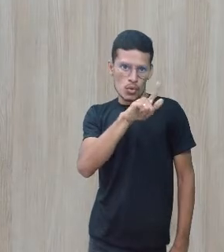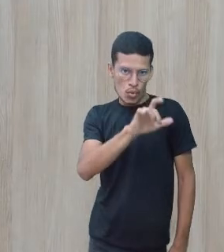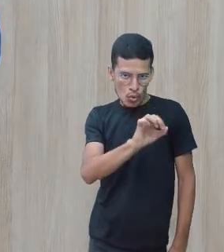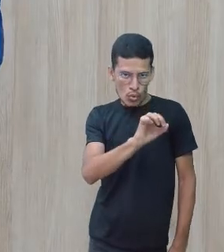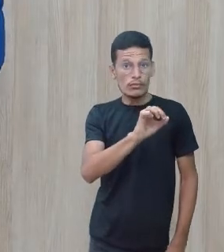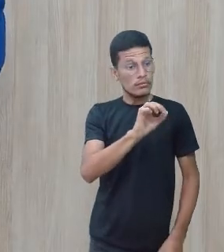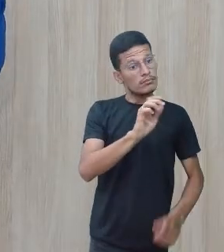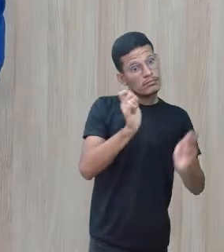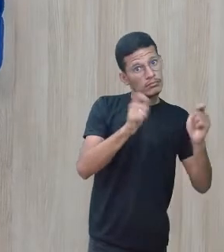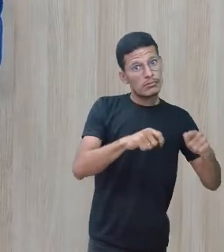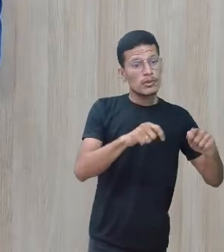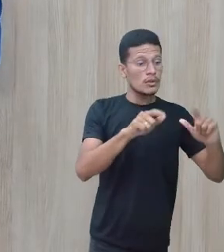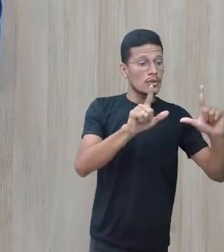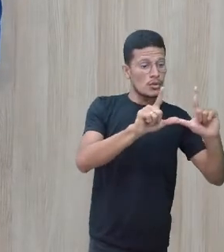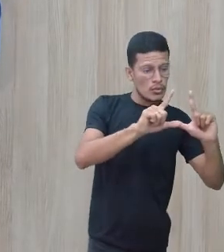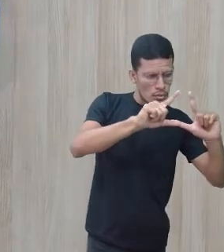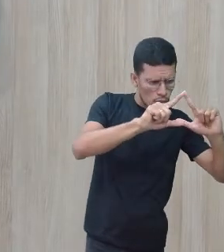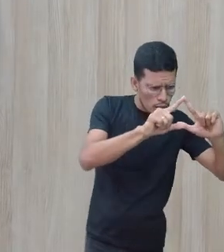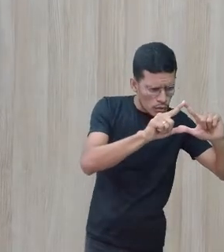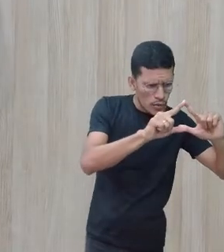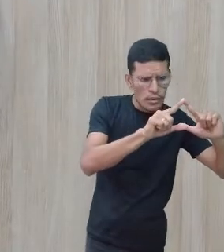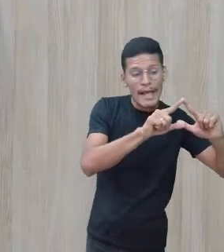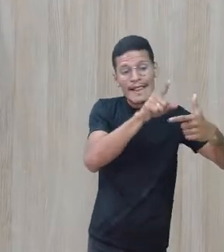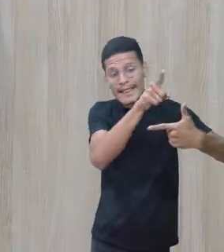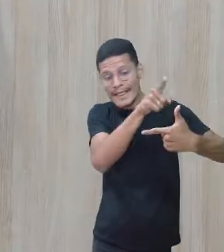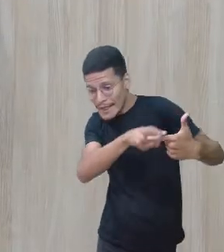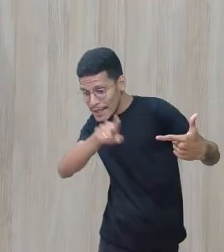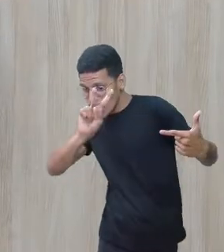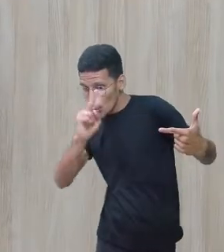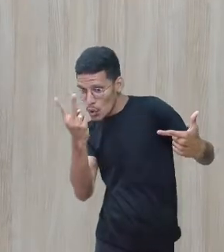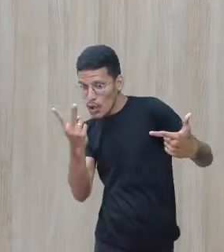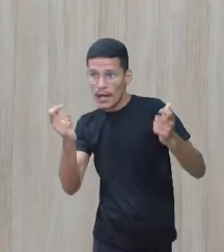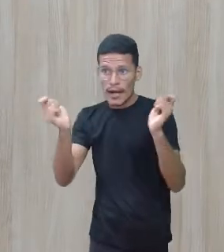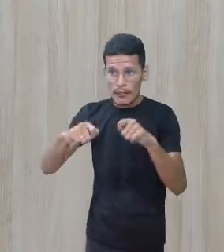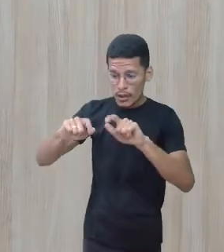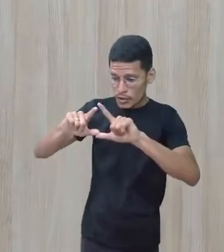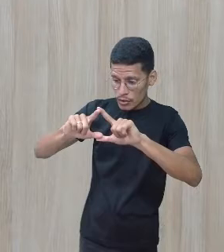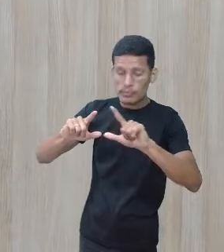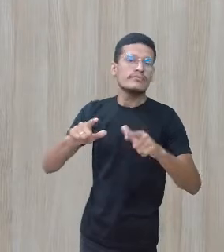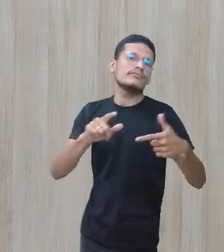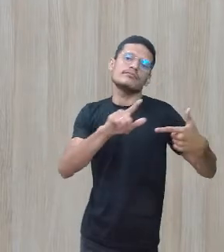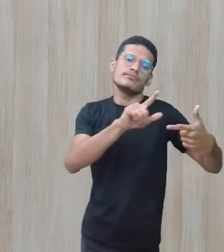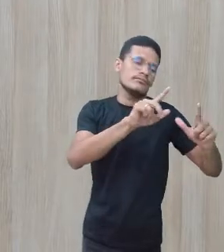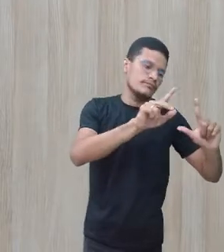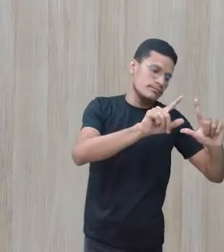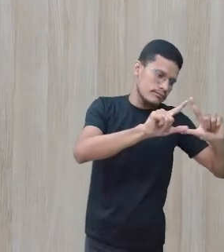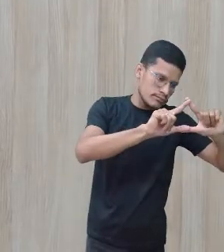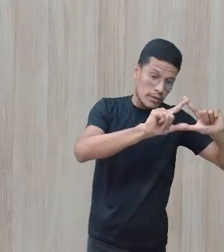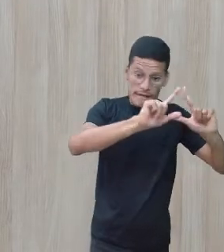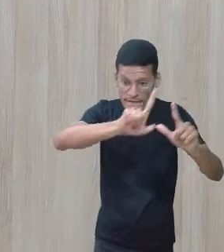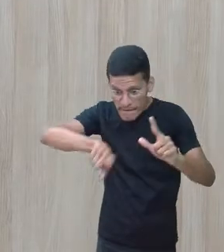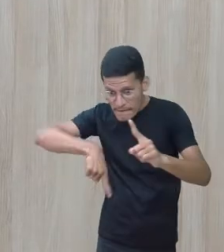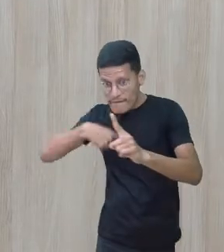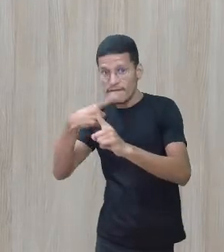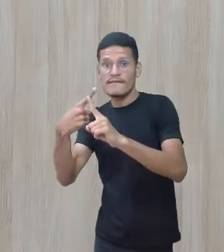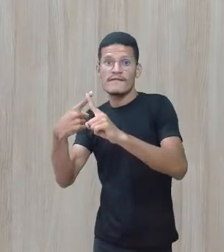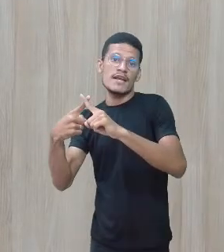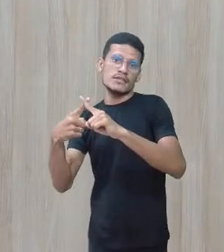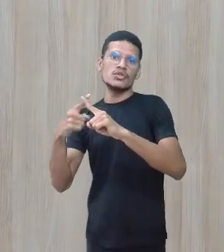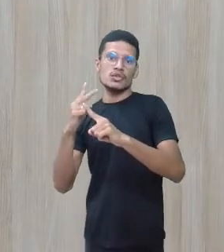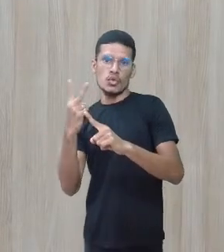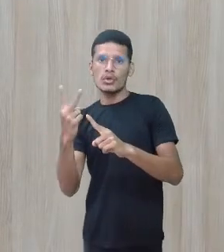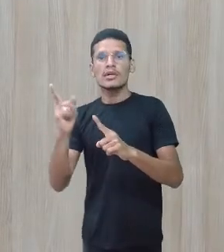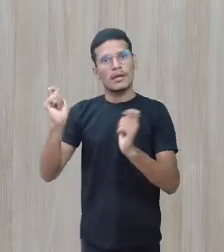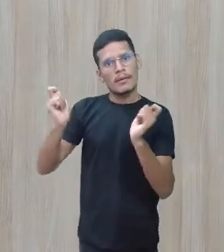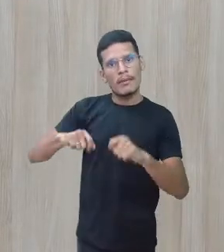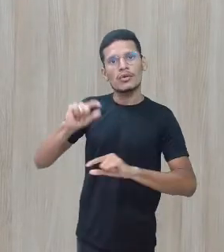2 fez com que a gente obtivesse um triângulo proporcional também. Aí, a gente teve, ó, o 4 virou o 8 vezes 2,